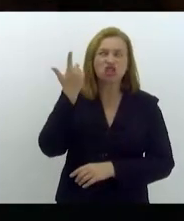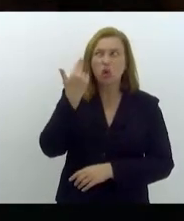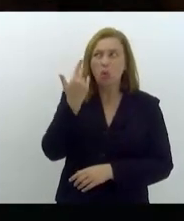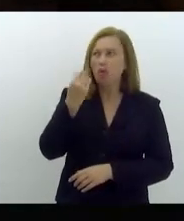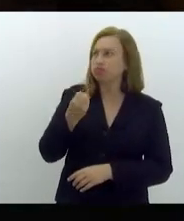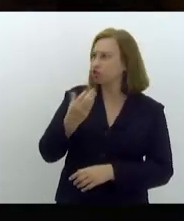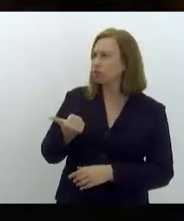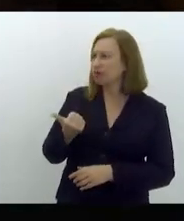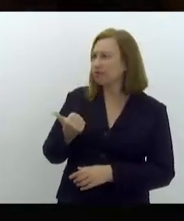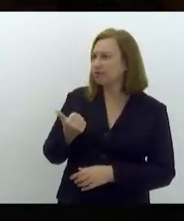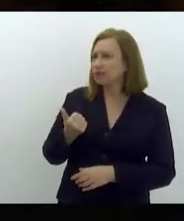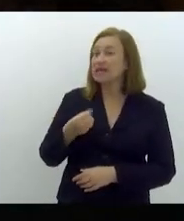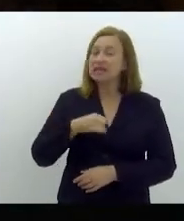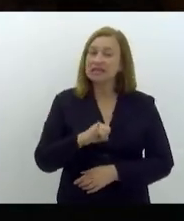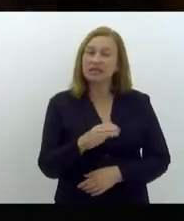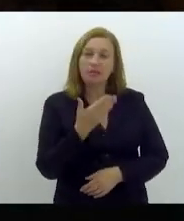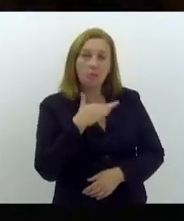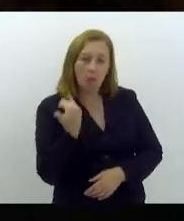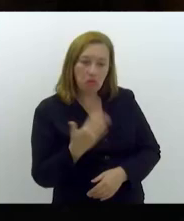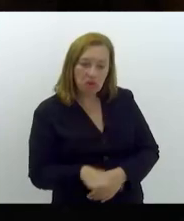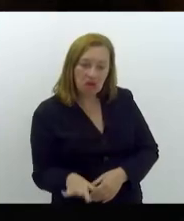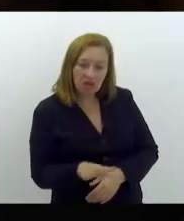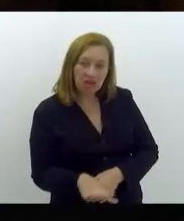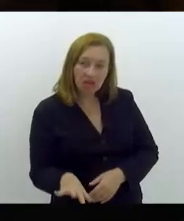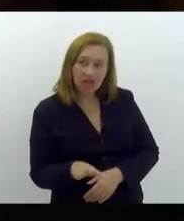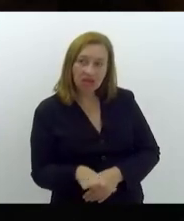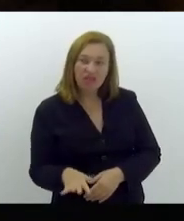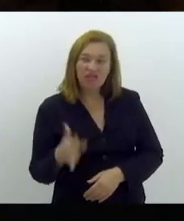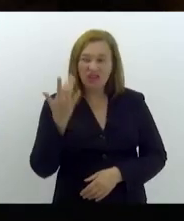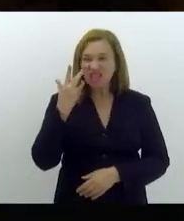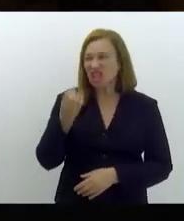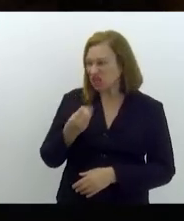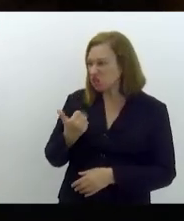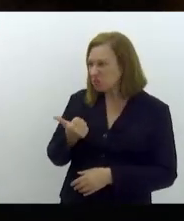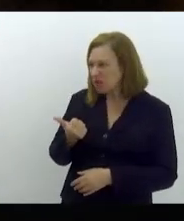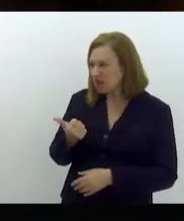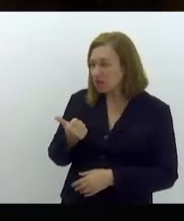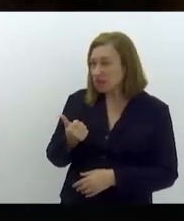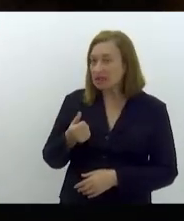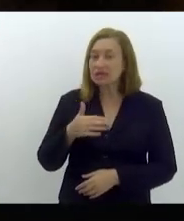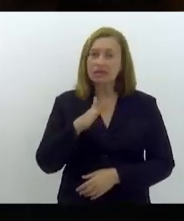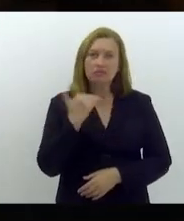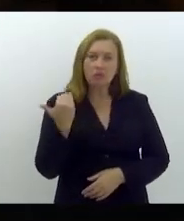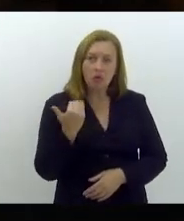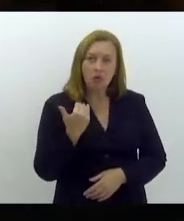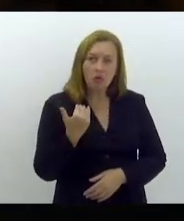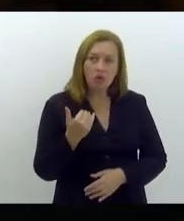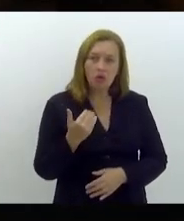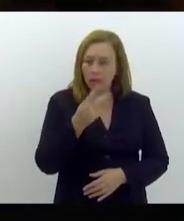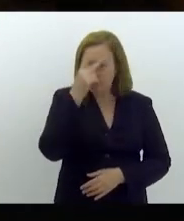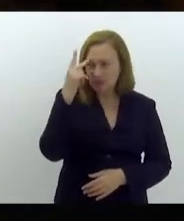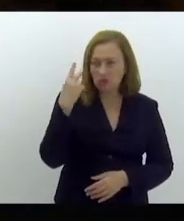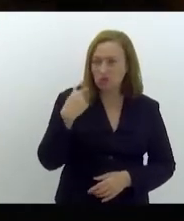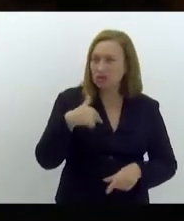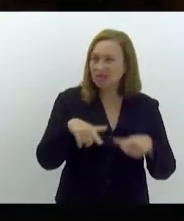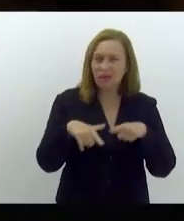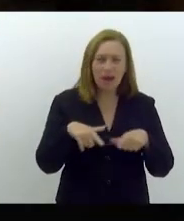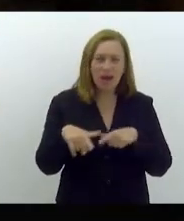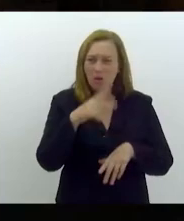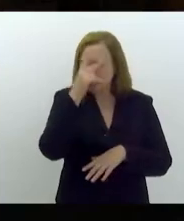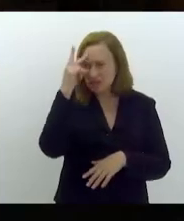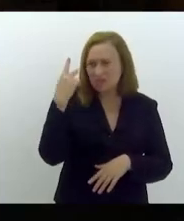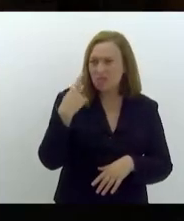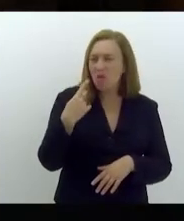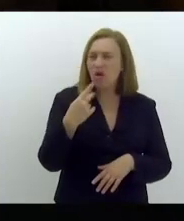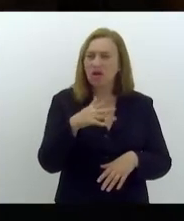tá tudo bem e se morre uma criança vai achar que tá tudo bem e se morre um trabalhador e se morre e se morre